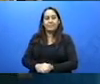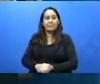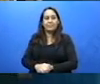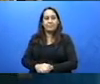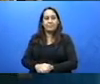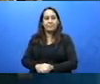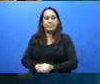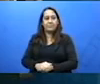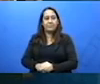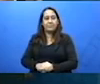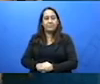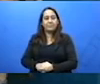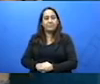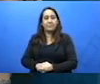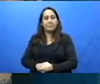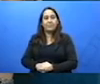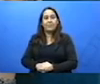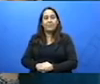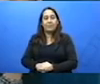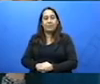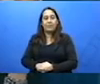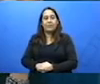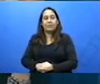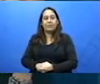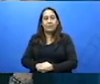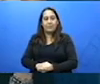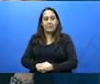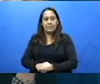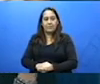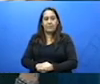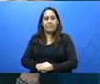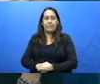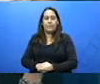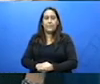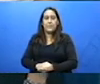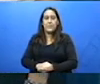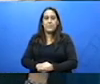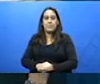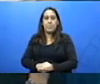Quando eu era